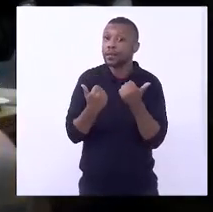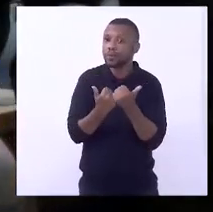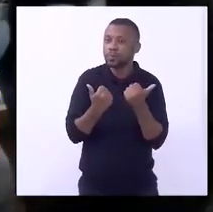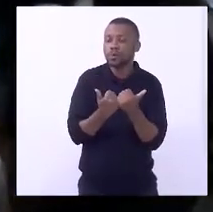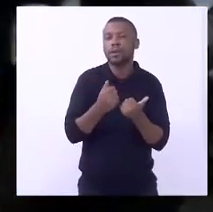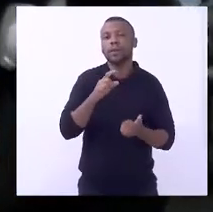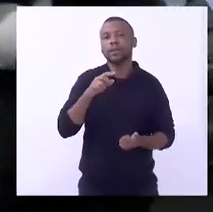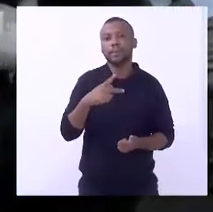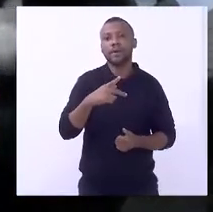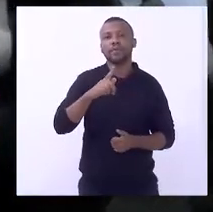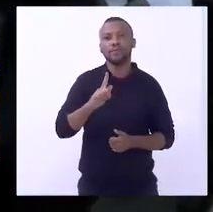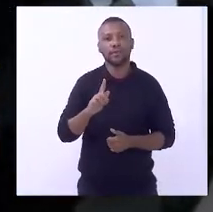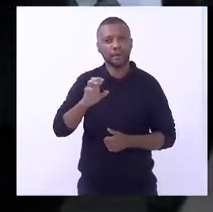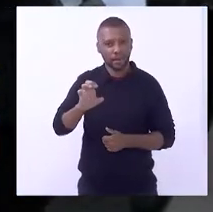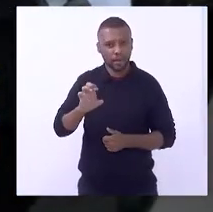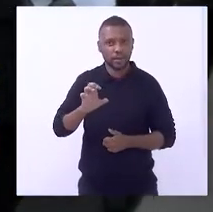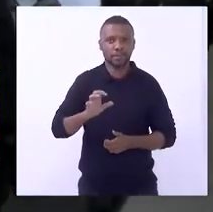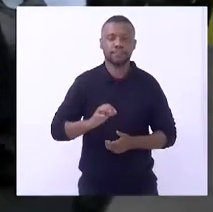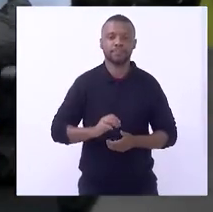PGE.